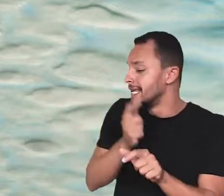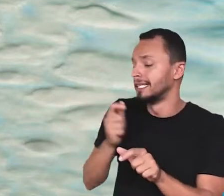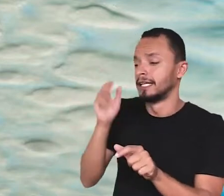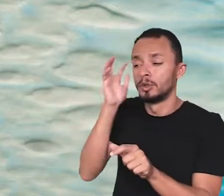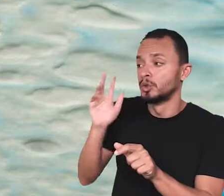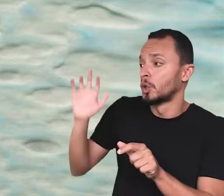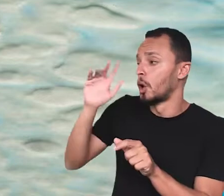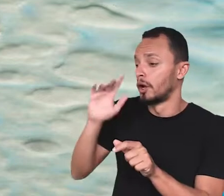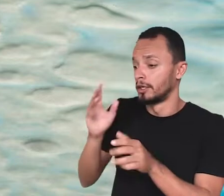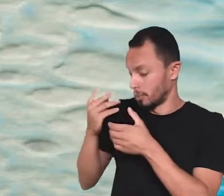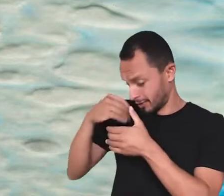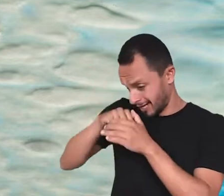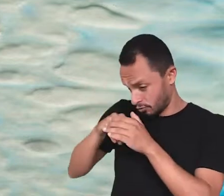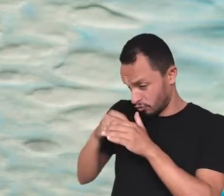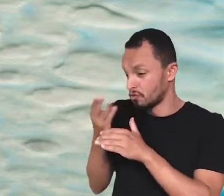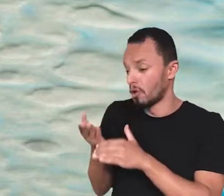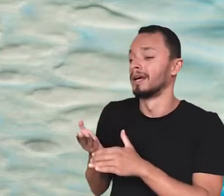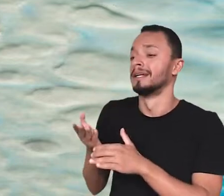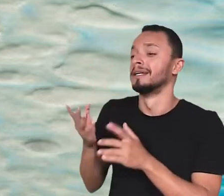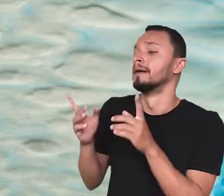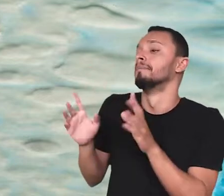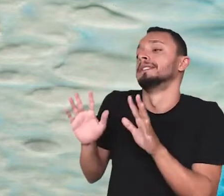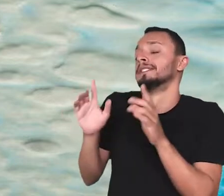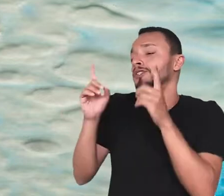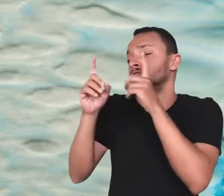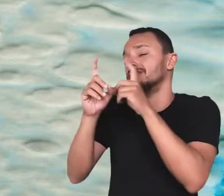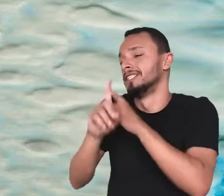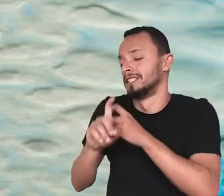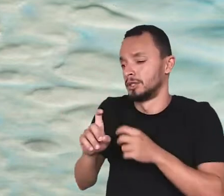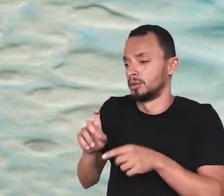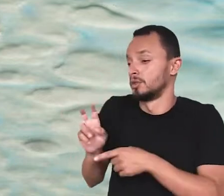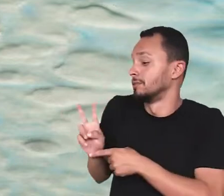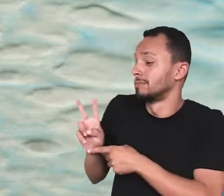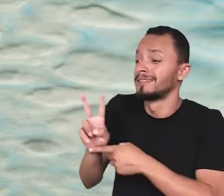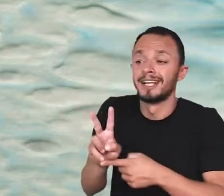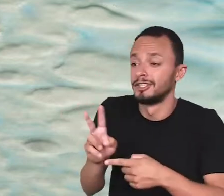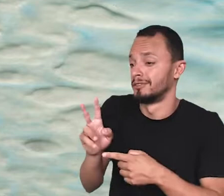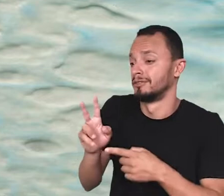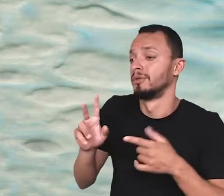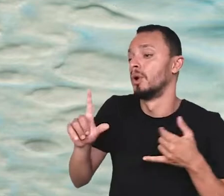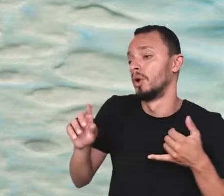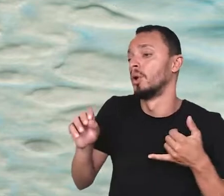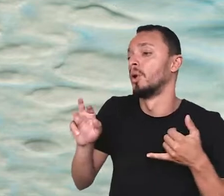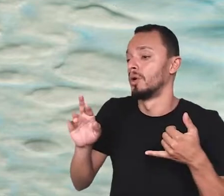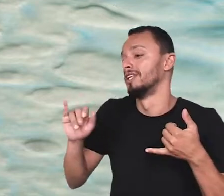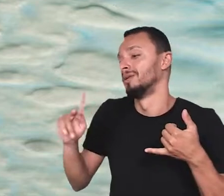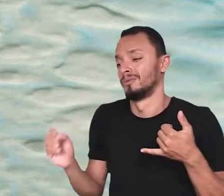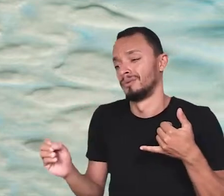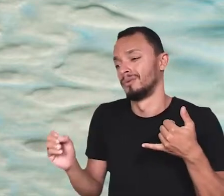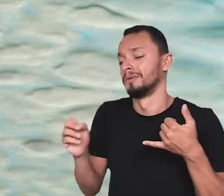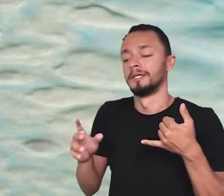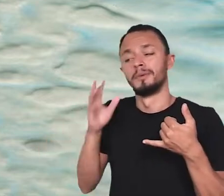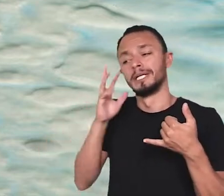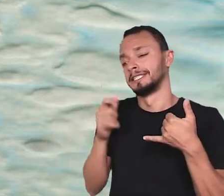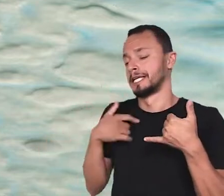linda, por dentro e por fora. Mas é tão difícil, tão pouca expectativa, Lourinho. Eu achei que não